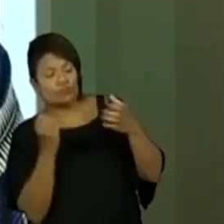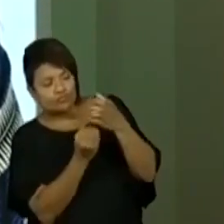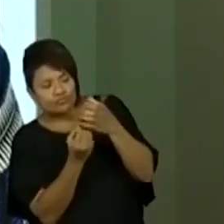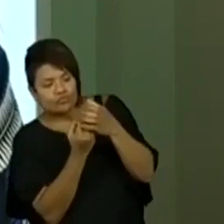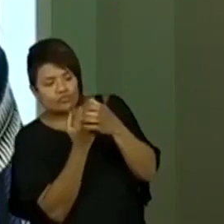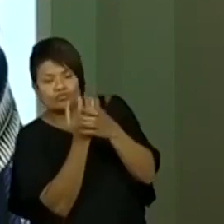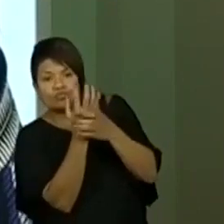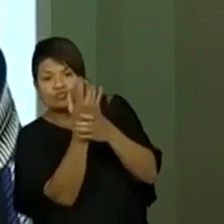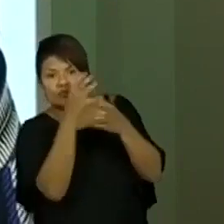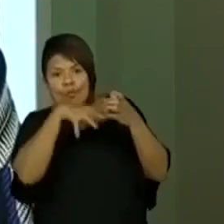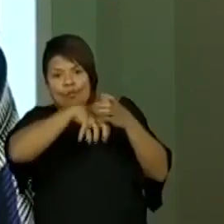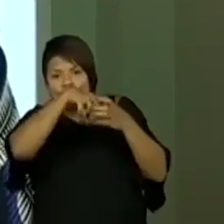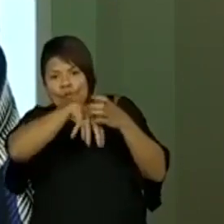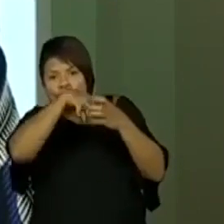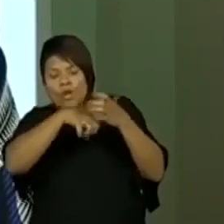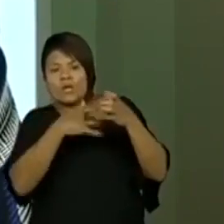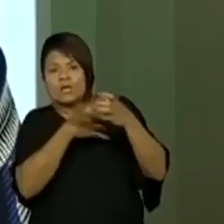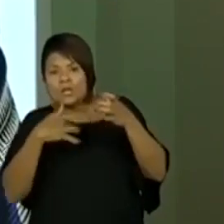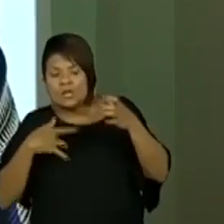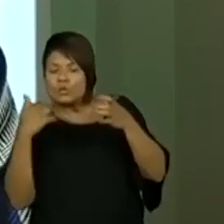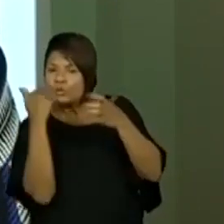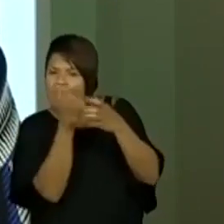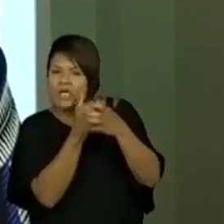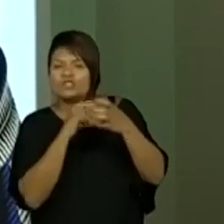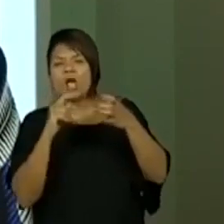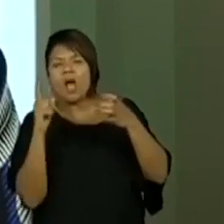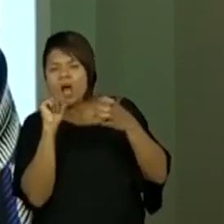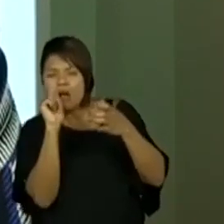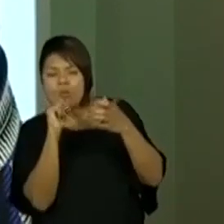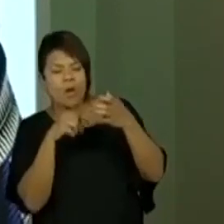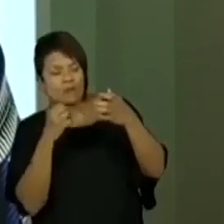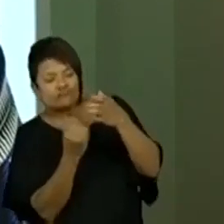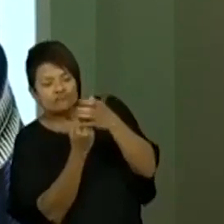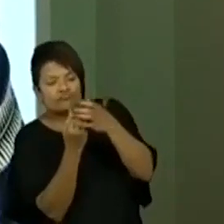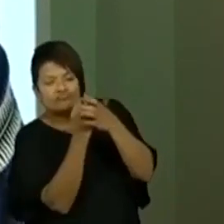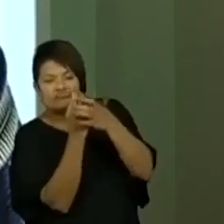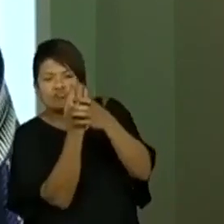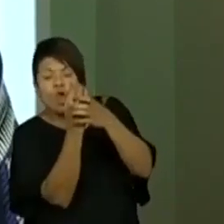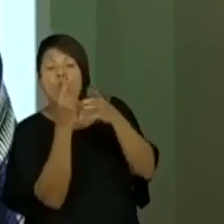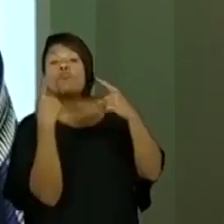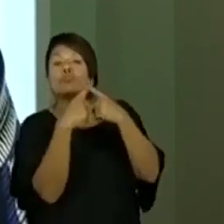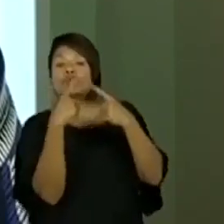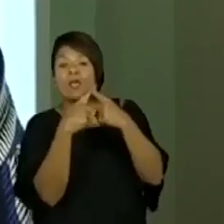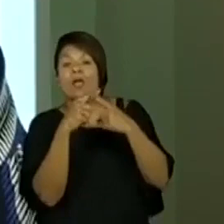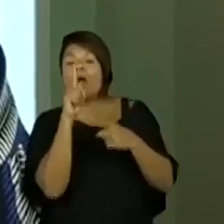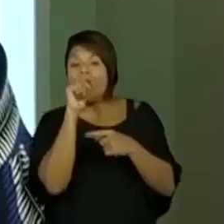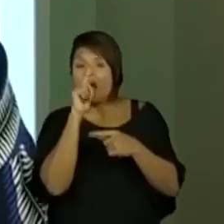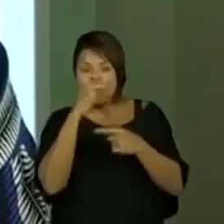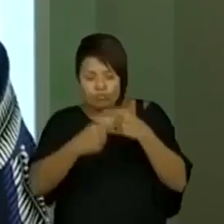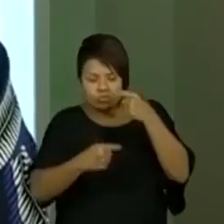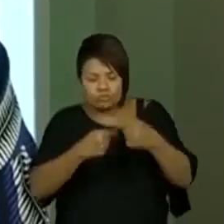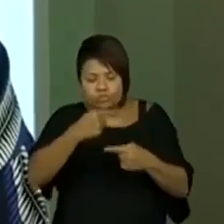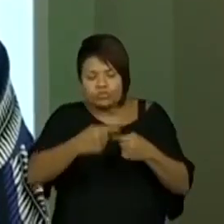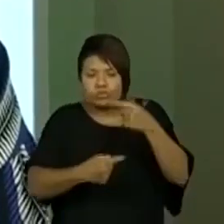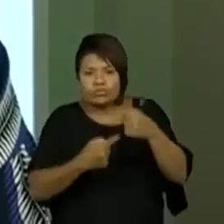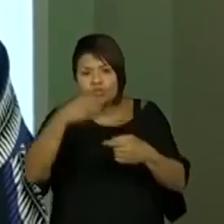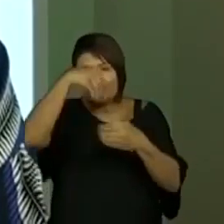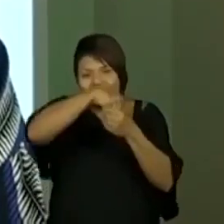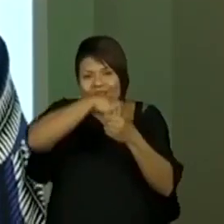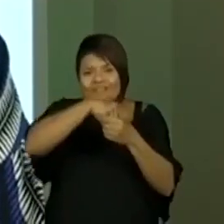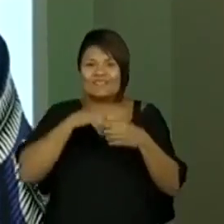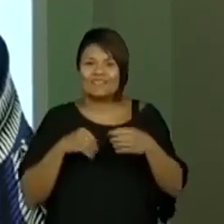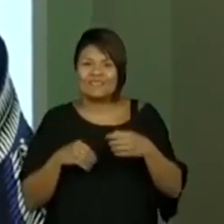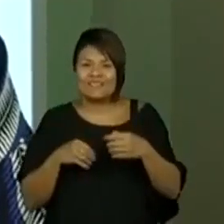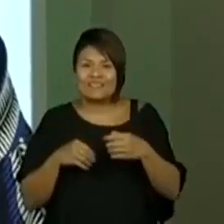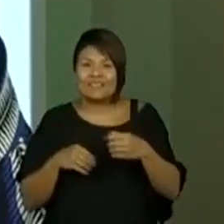água, conseguiu nutrientes e conseguiu se desenvolver. Por quê? Porque a água está realizando o seu ciclo aqui